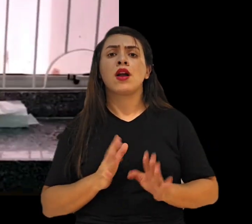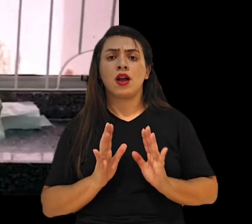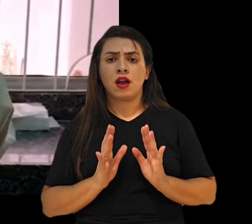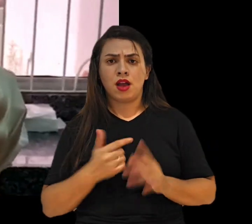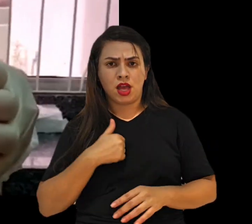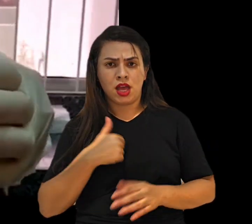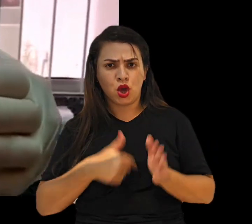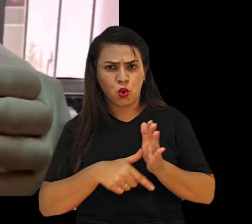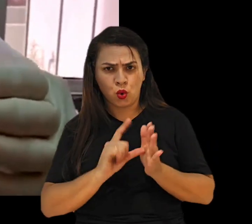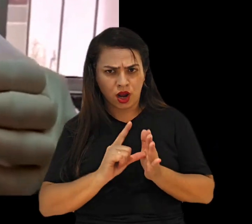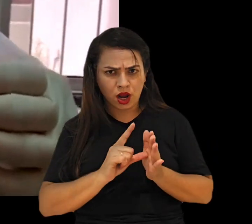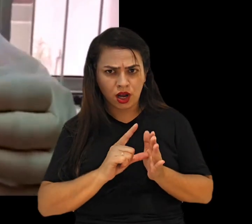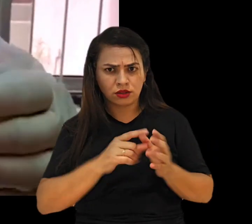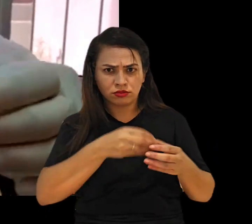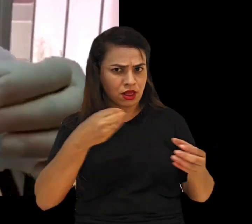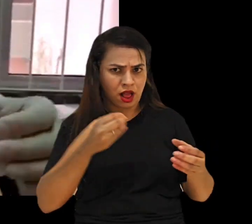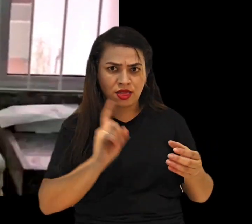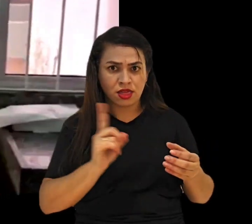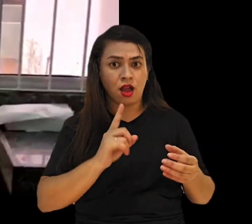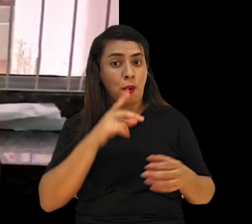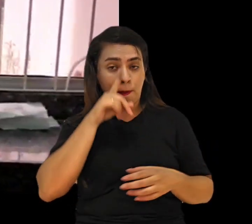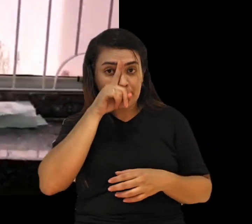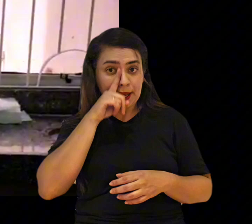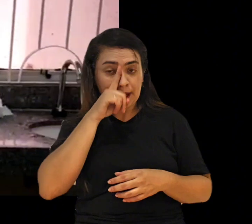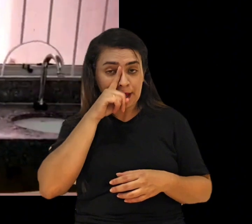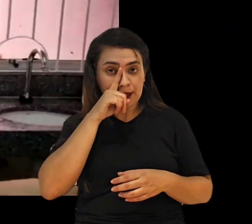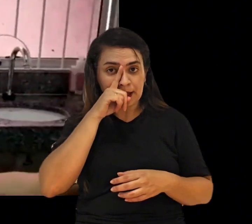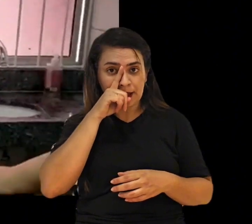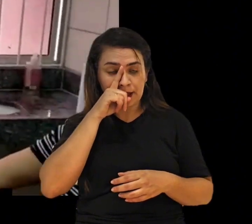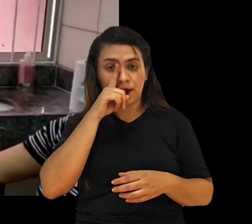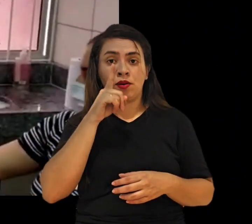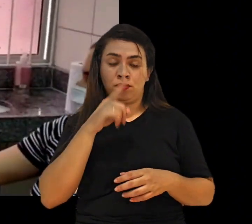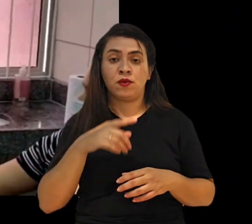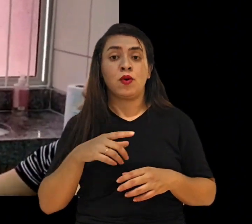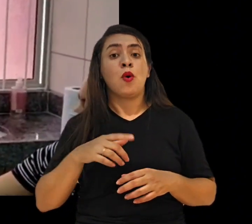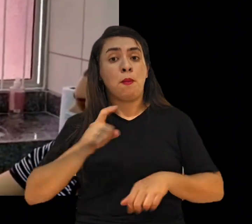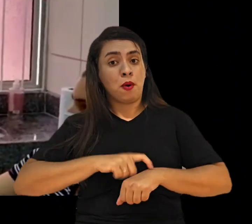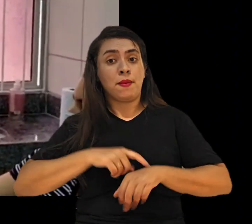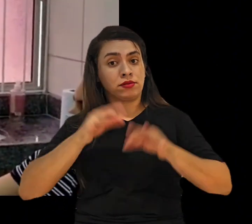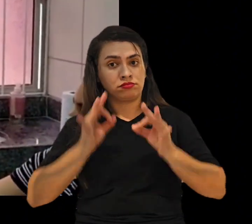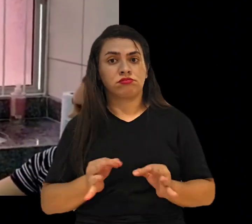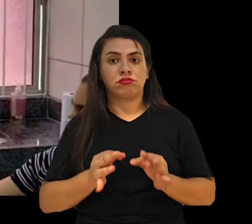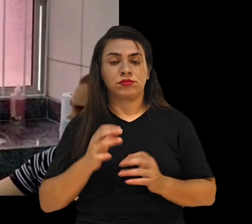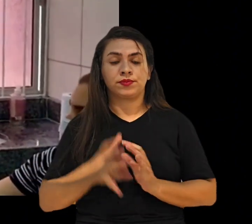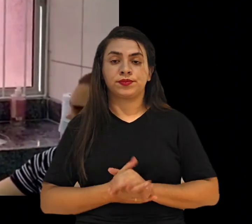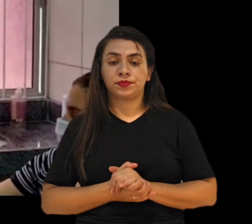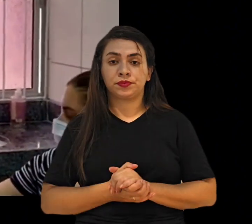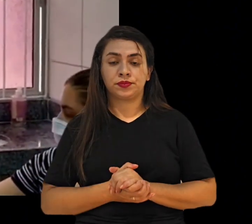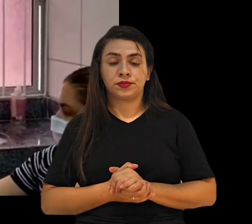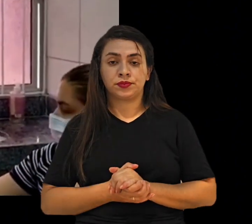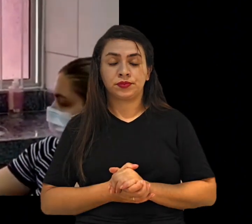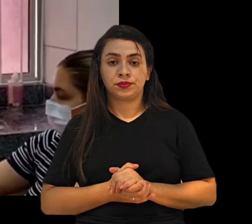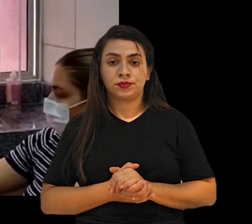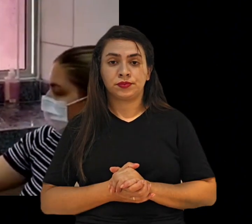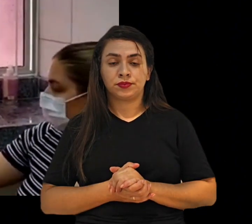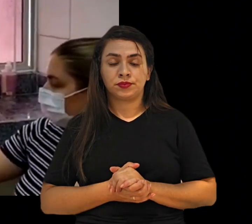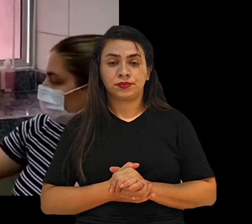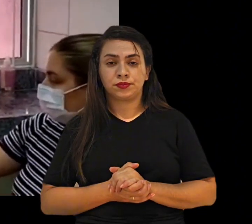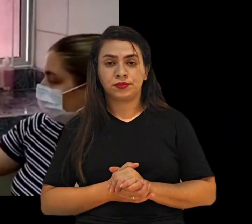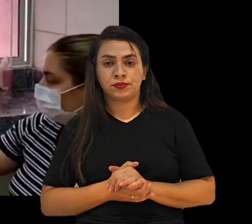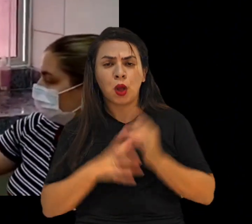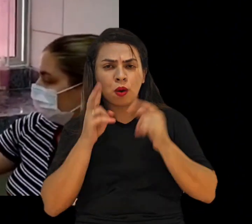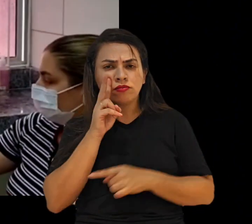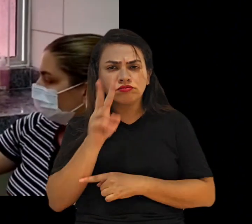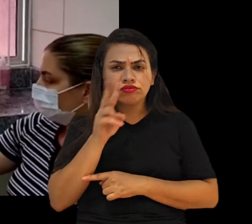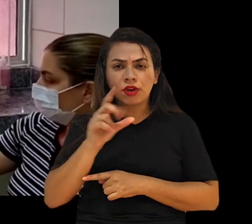final, ó, bem firme, e deixa pronto aqui. Eu posso desencapar antes? Não, porque se eu desencapar antes vai ter risco de